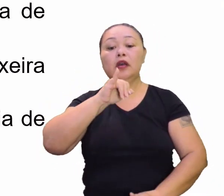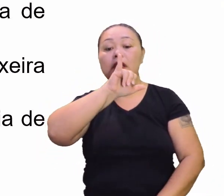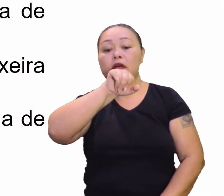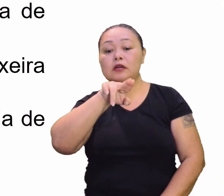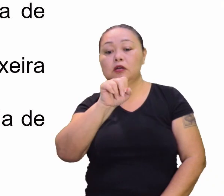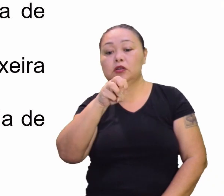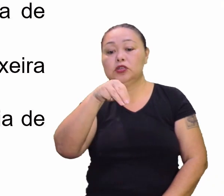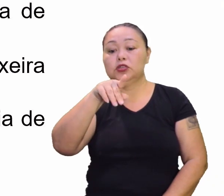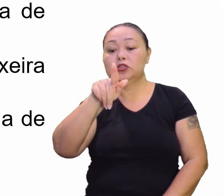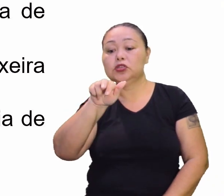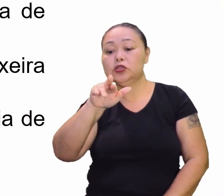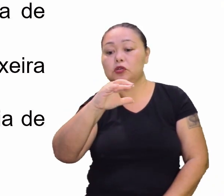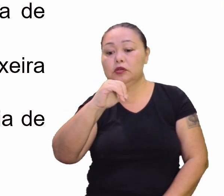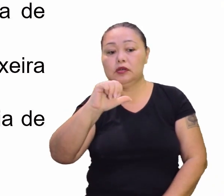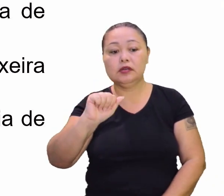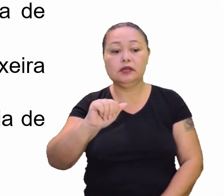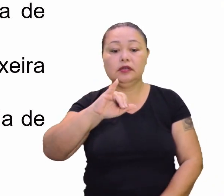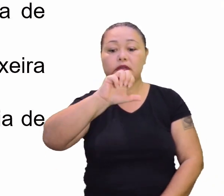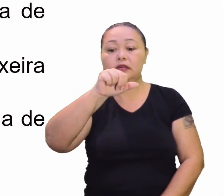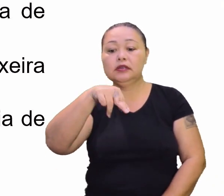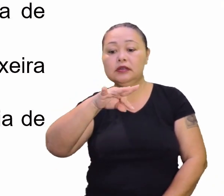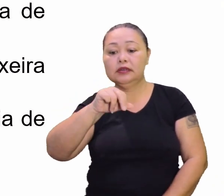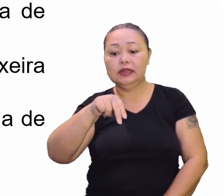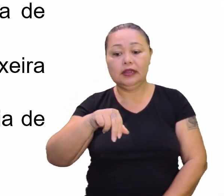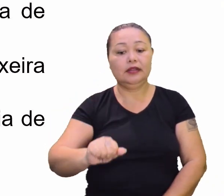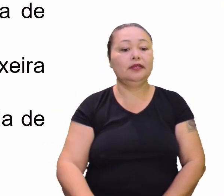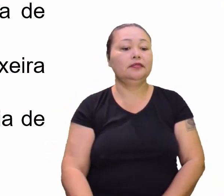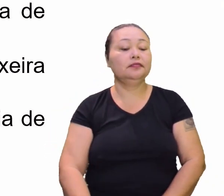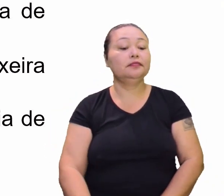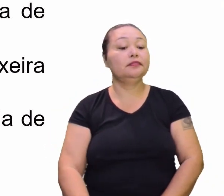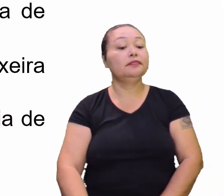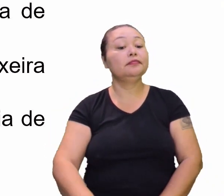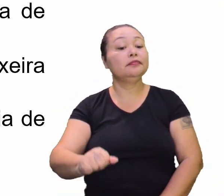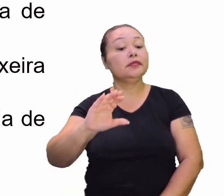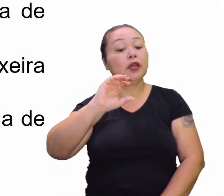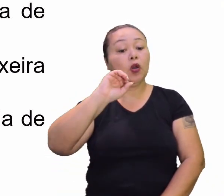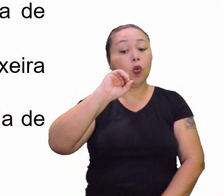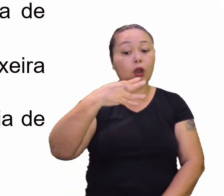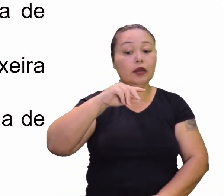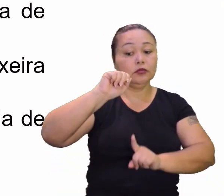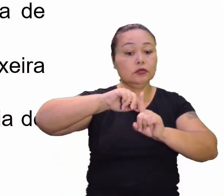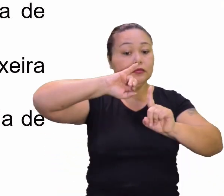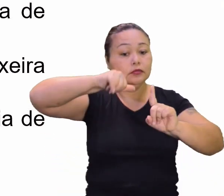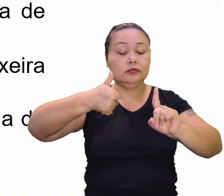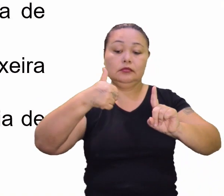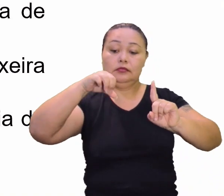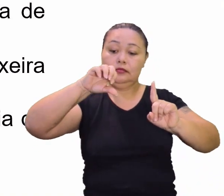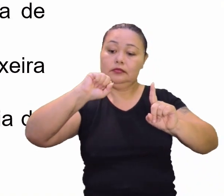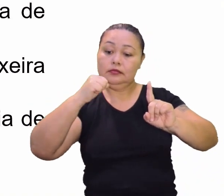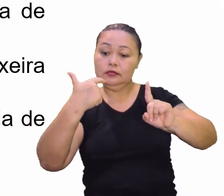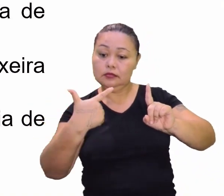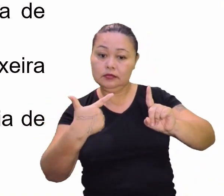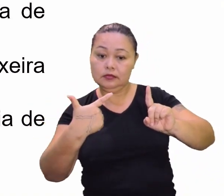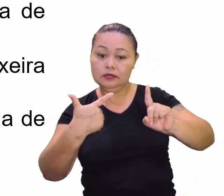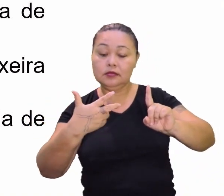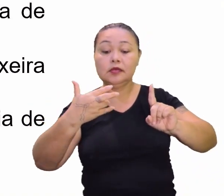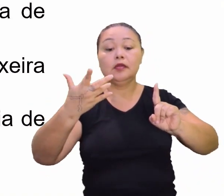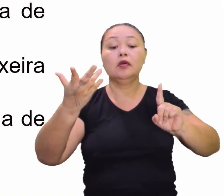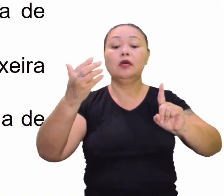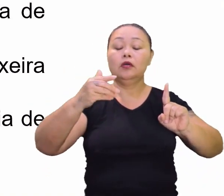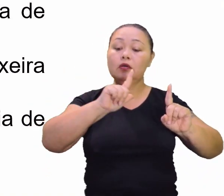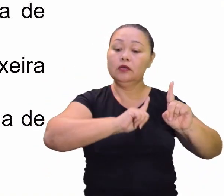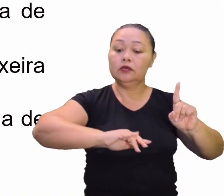1986, governador Jerônimo Garcia de Santana. B. 4 de janeiro de